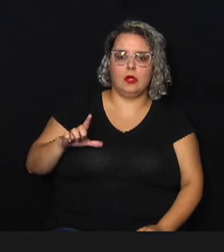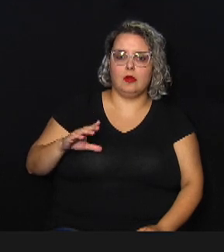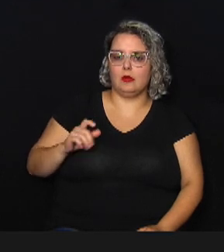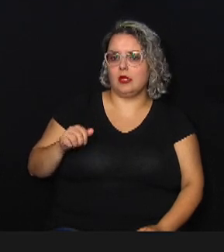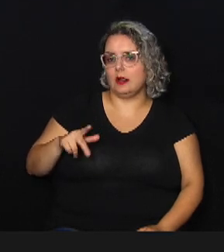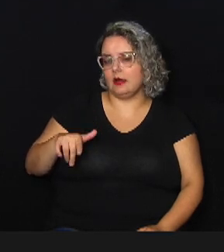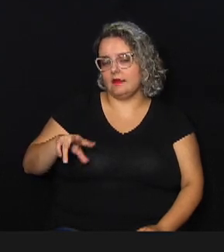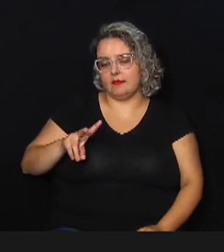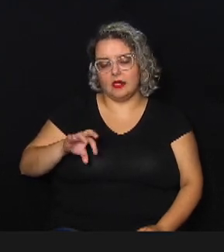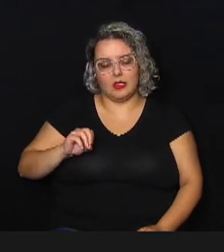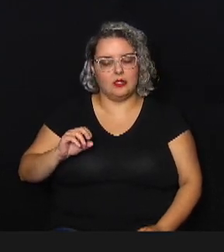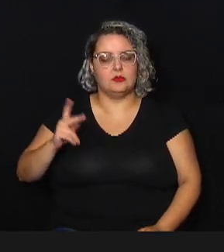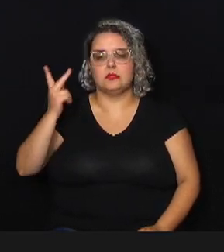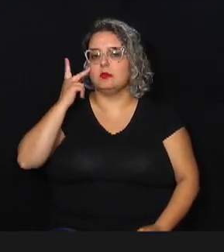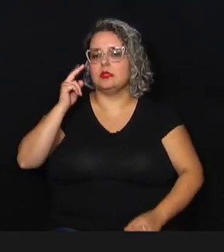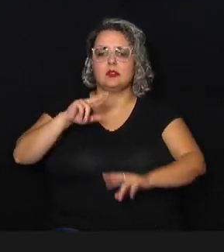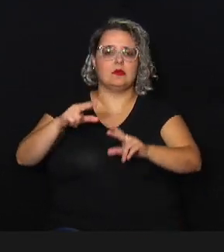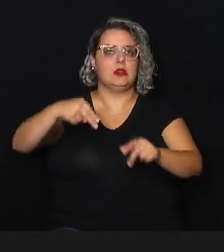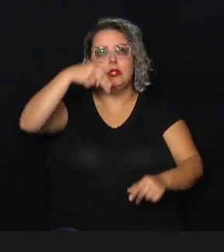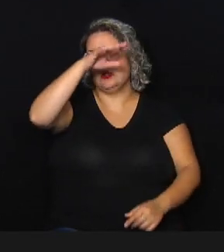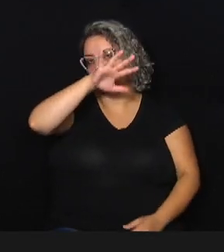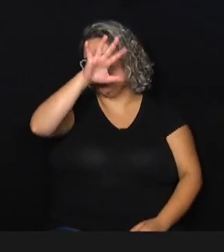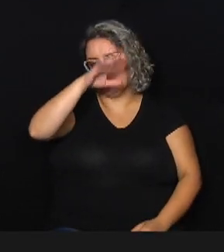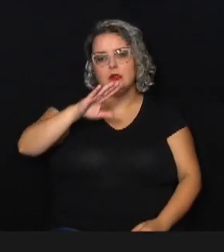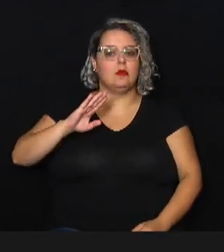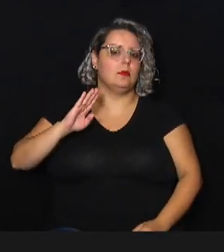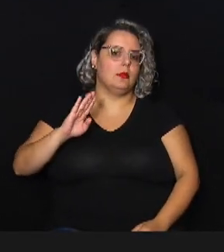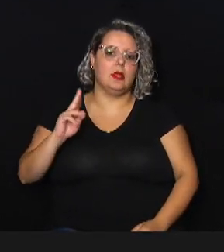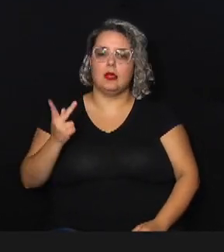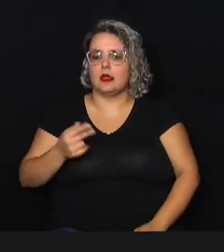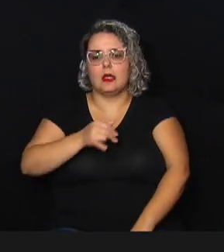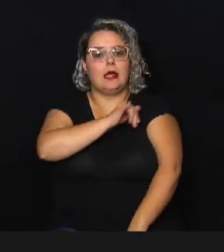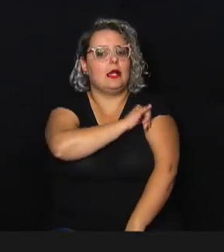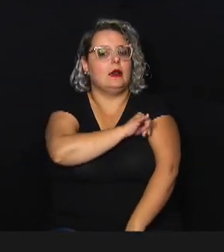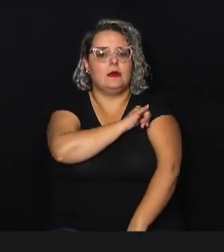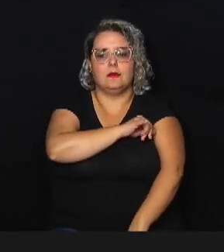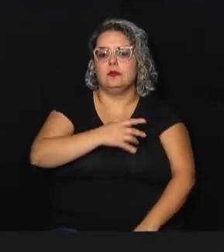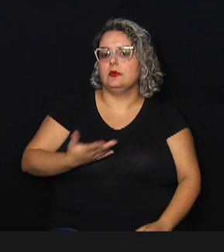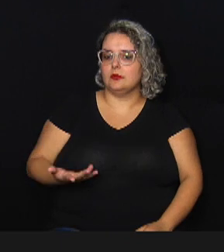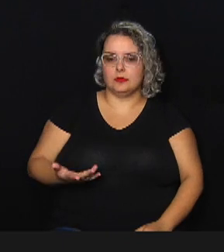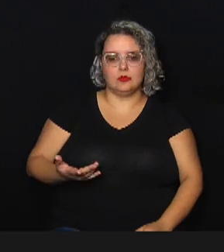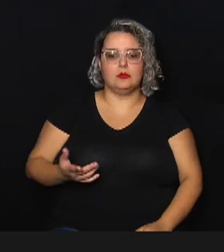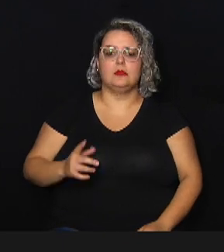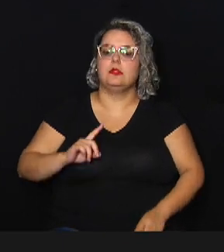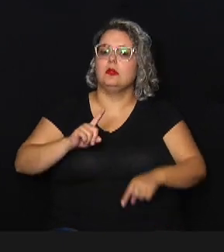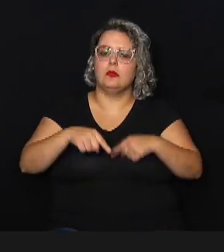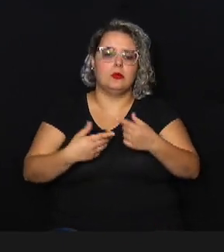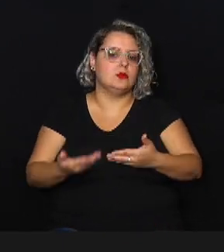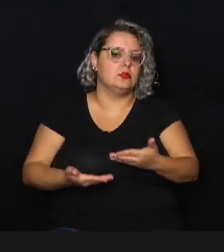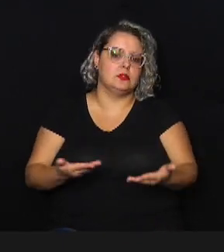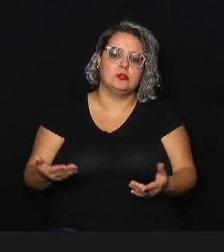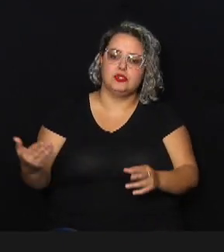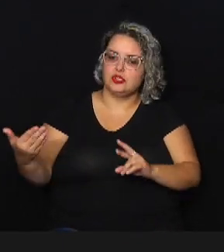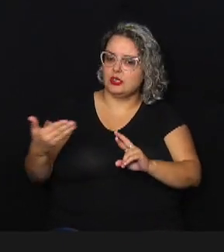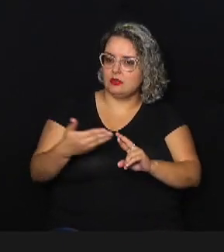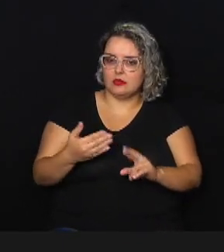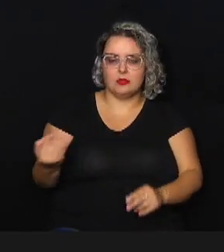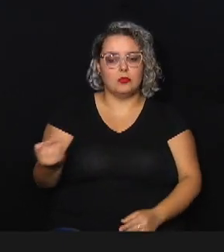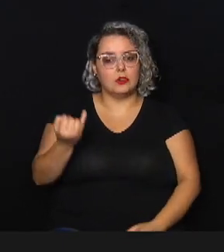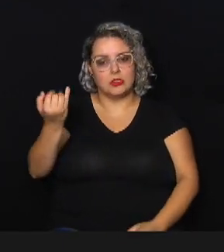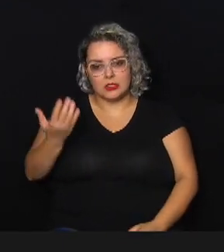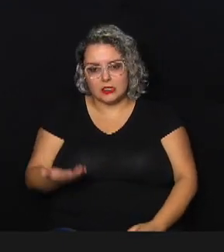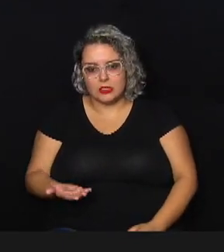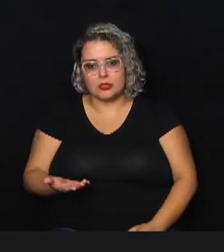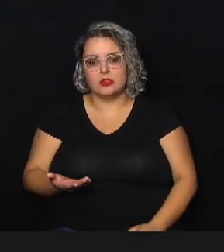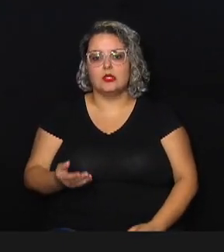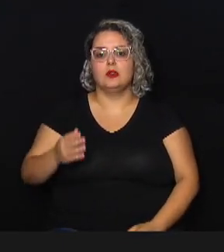vários locais, no Nordeste, Belo Horizonte, Rio de Janeiro, que tem o INCA, que também é outro serviço de referência importantíssimo, lá